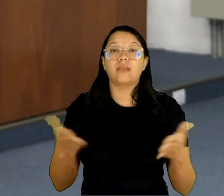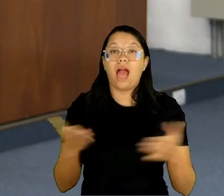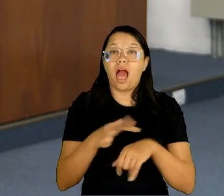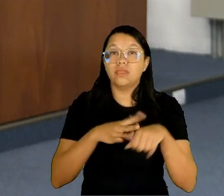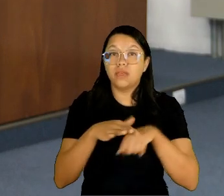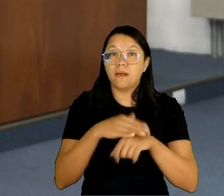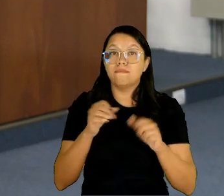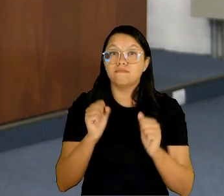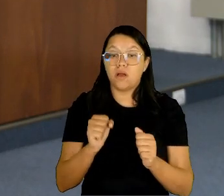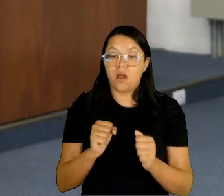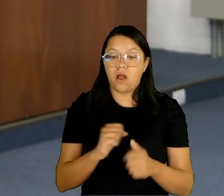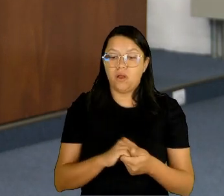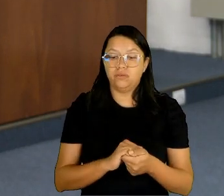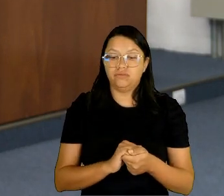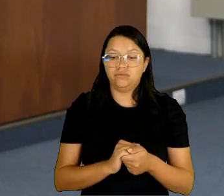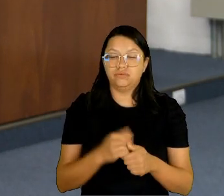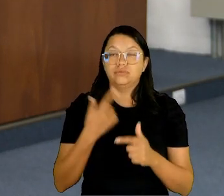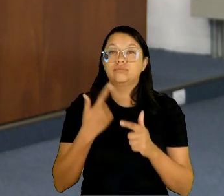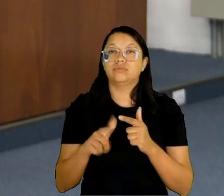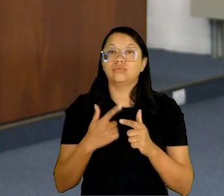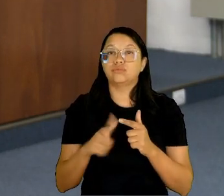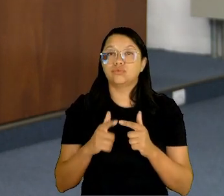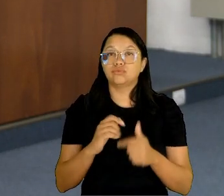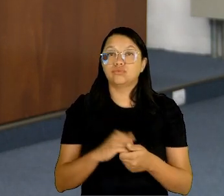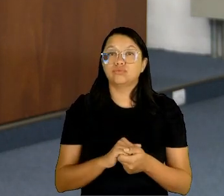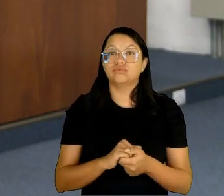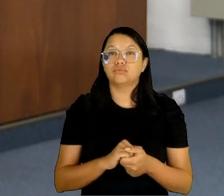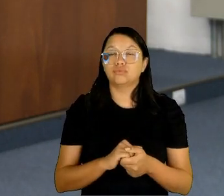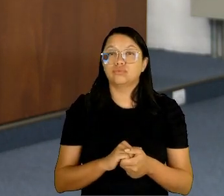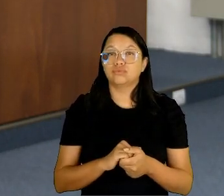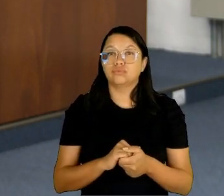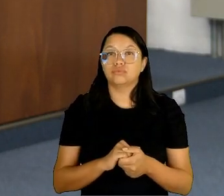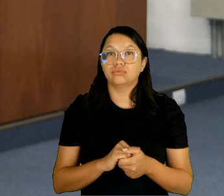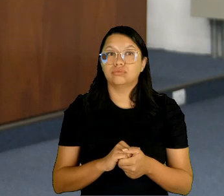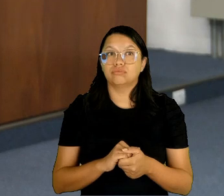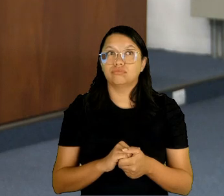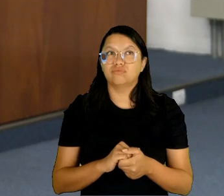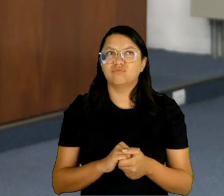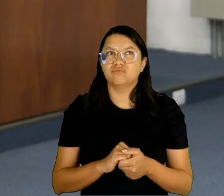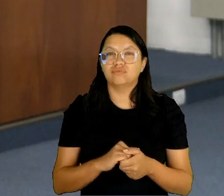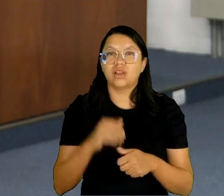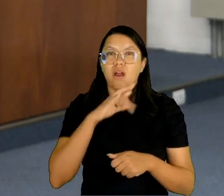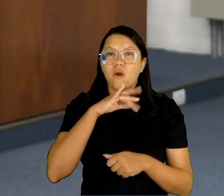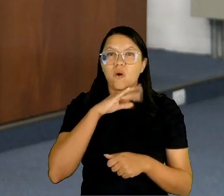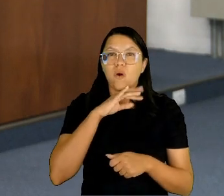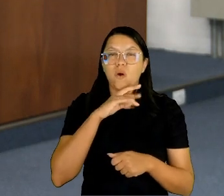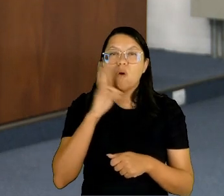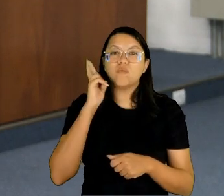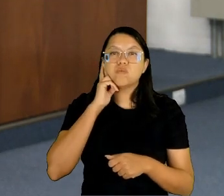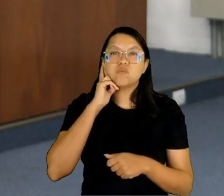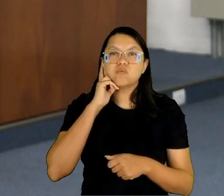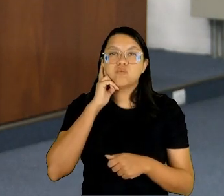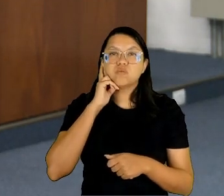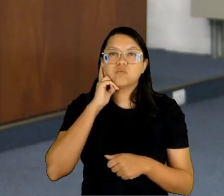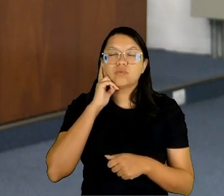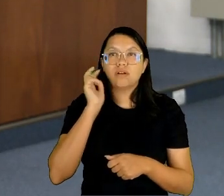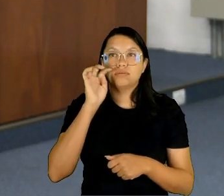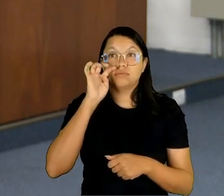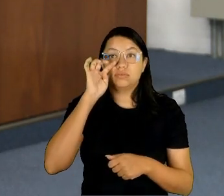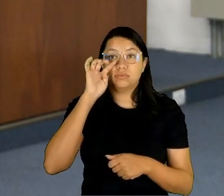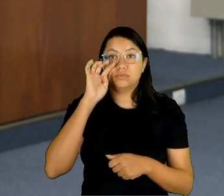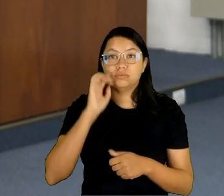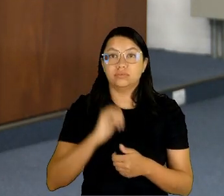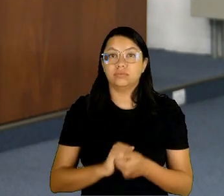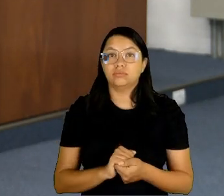essa aterosclerose pode ocasionar uma obstrução desse vaso. A bateria está acabando. Tá ruim aqui? A bateria do microfone.